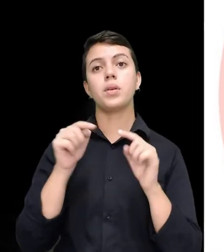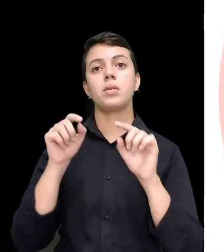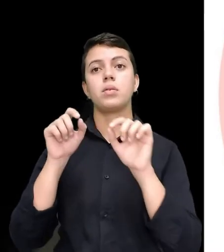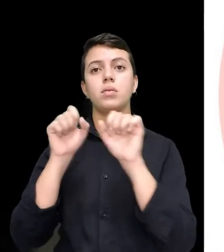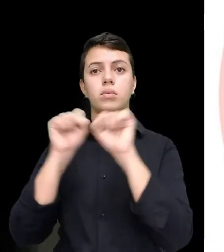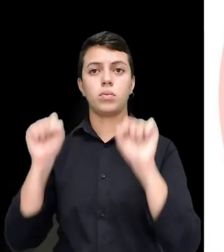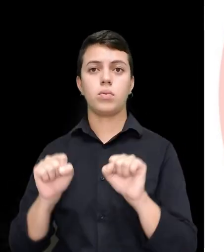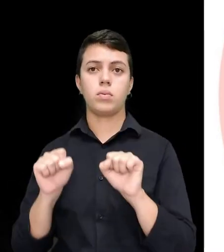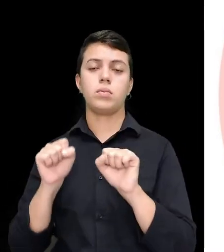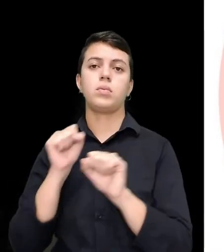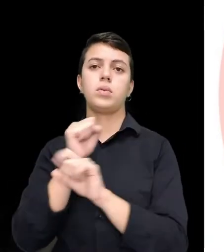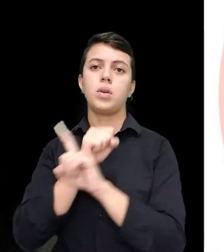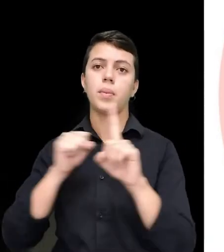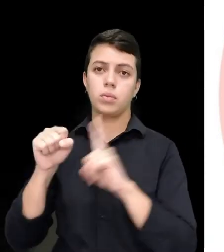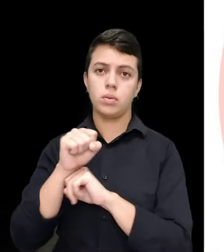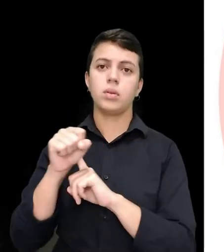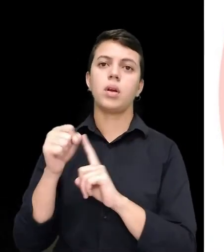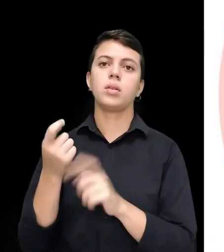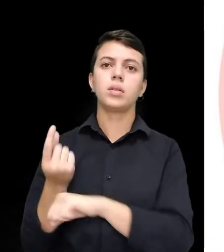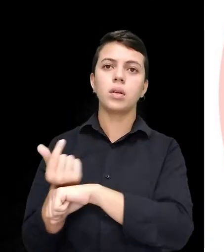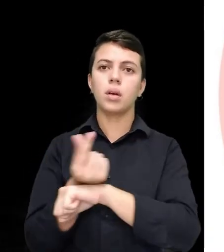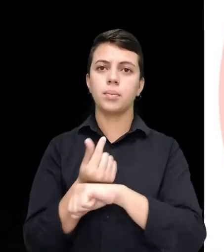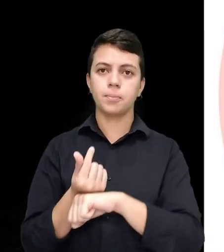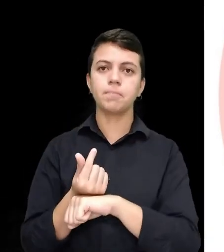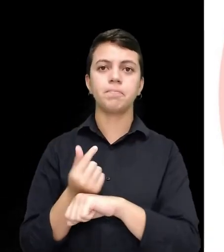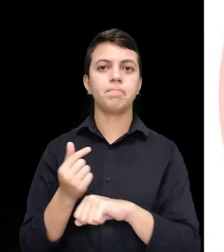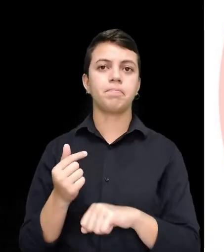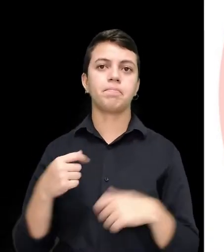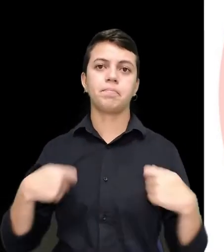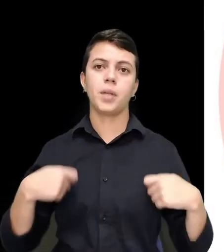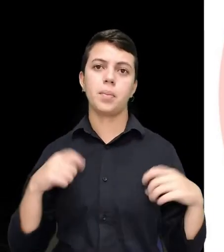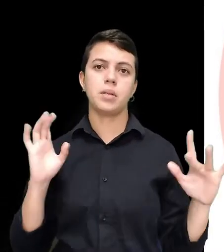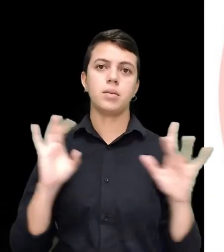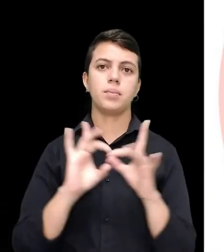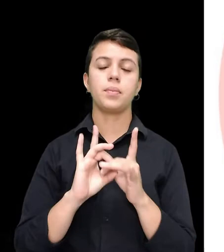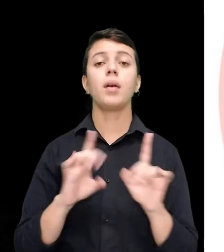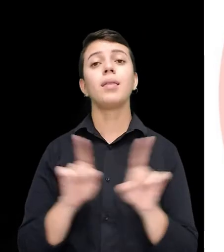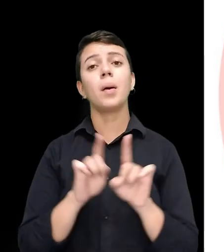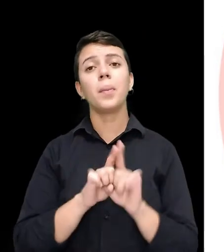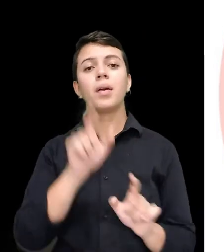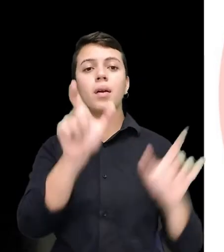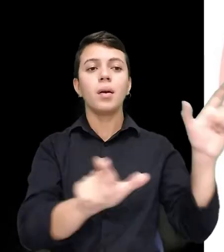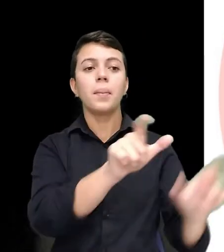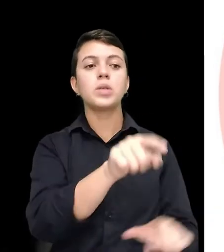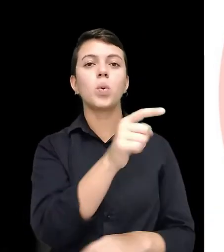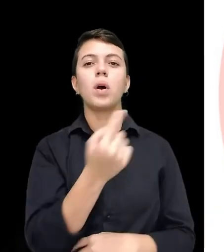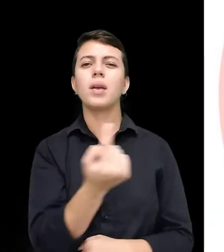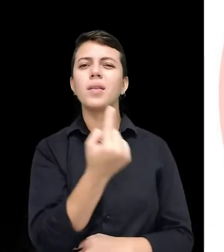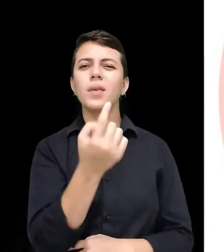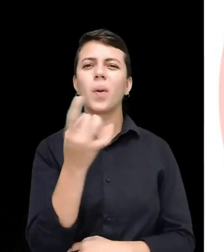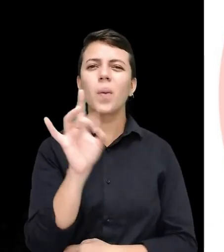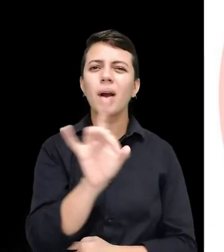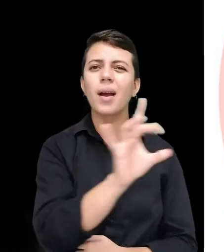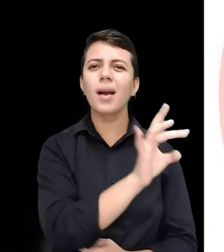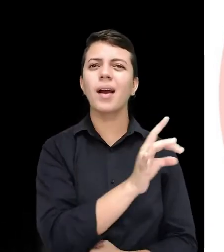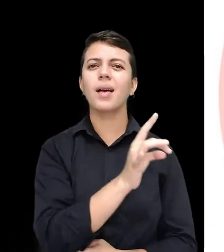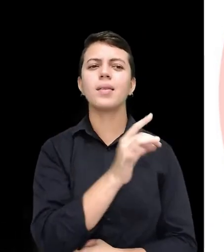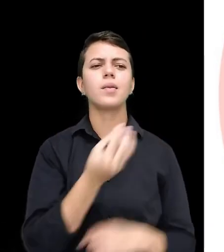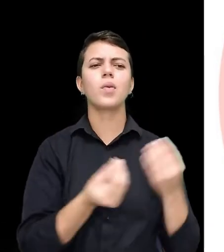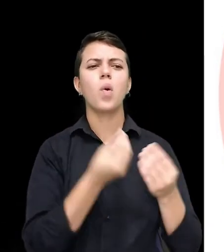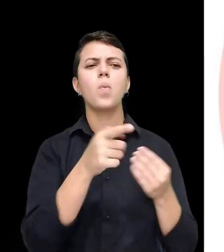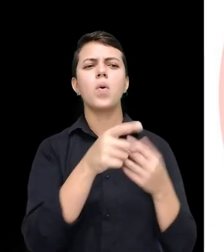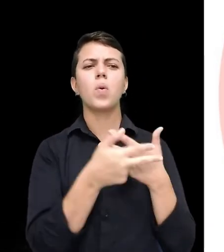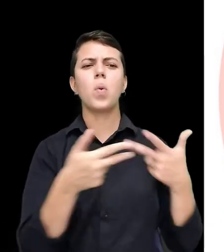né? E baseando-se aí nessas aptidões também individuais, como esse indivíduo pode atender